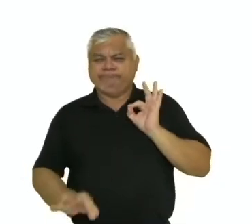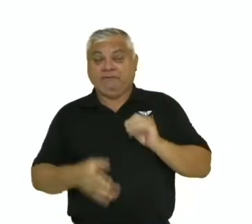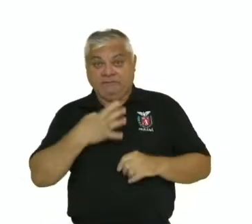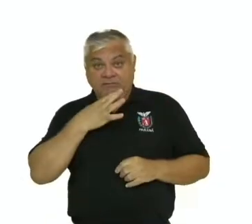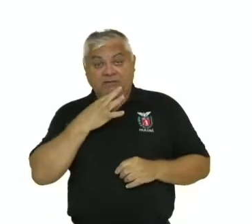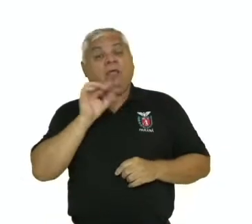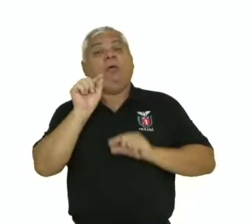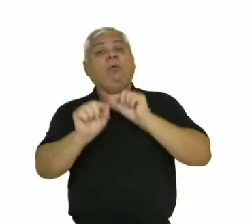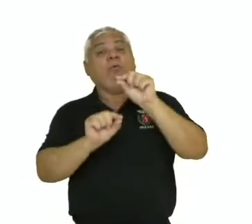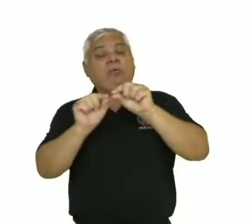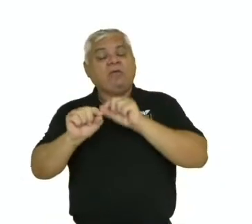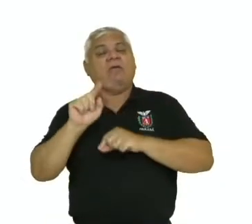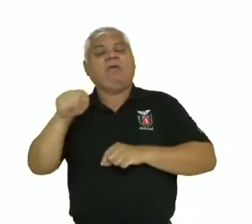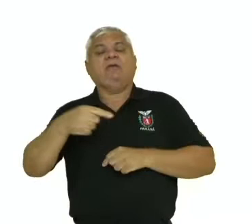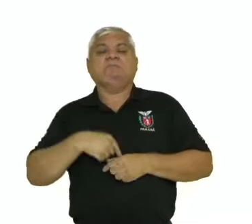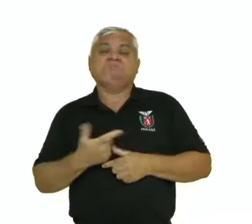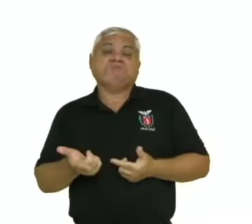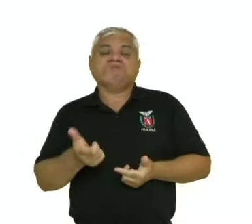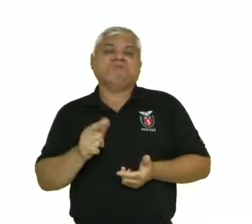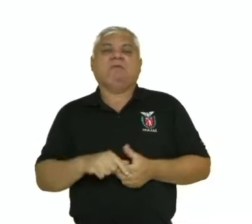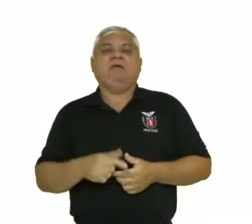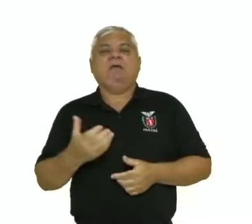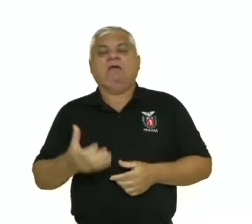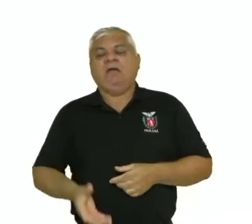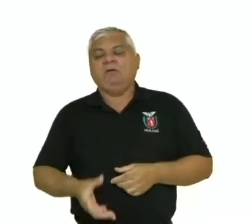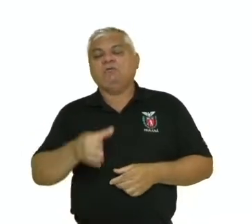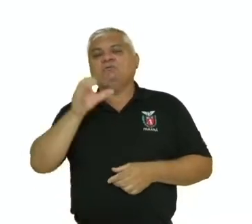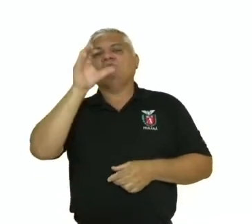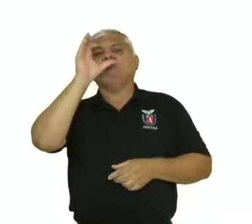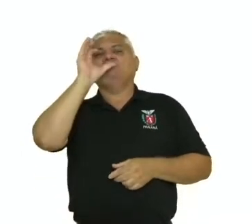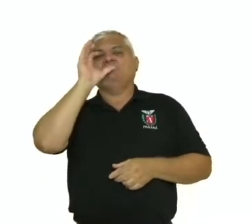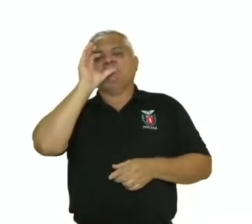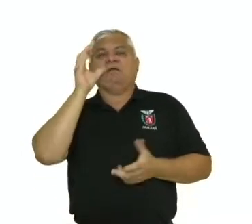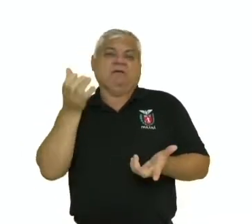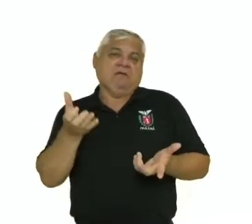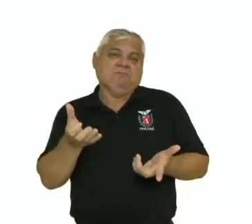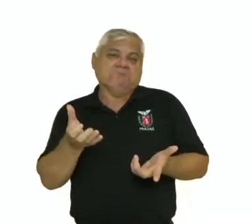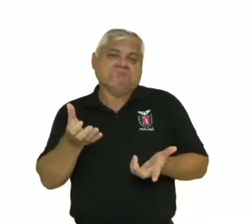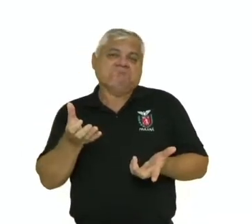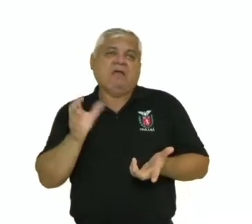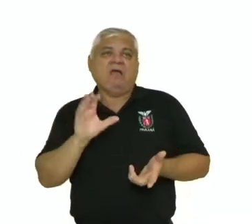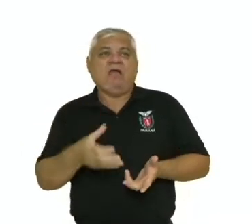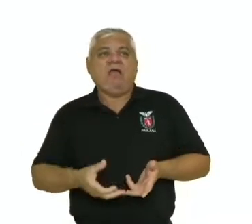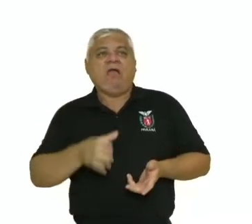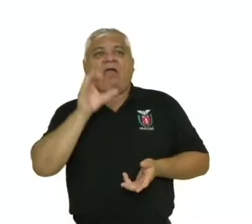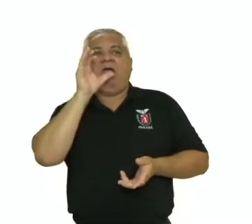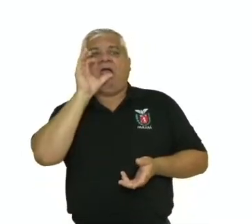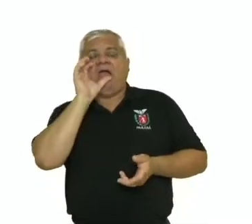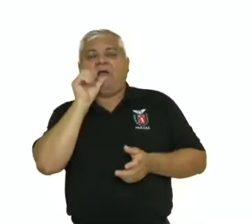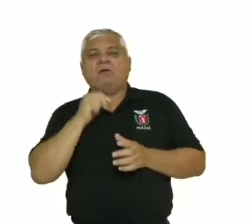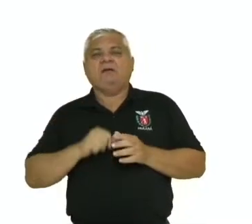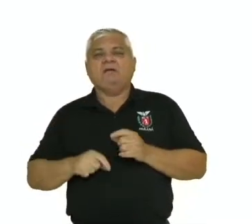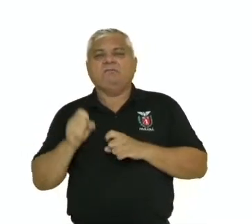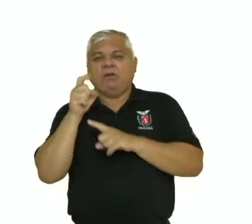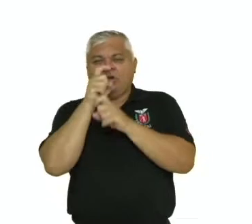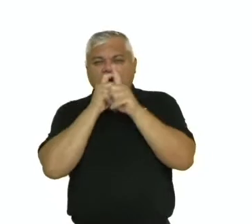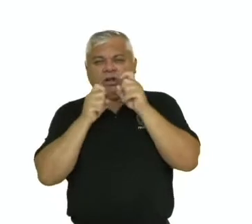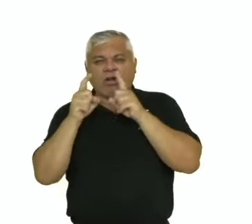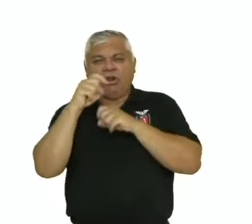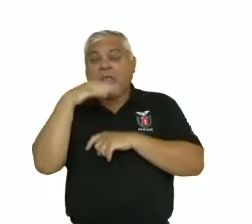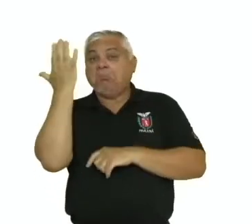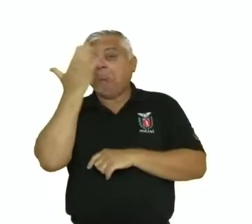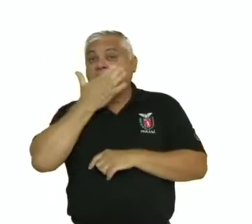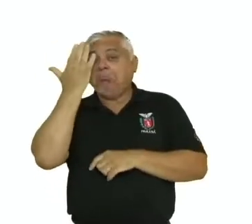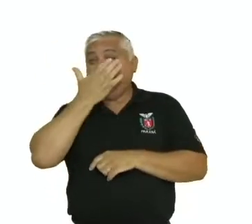pode ocorrer pela ingestão, Então nós trazemos para o interior do nosso corpo micro-organismos que podem estar